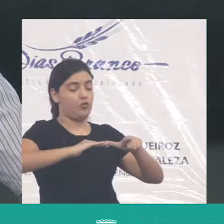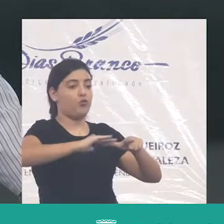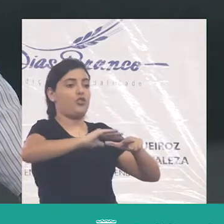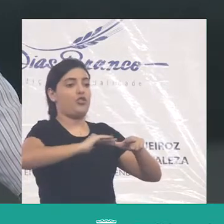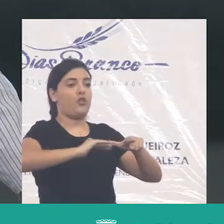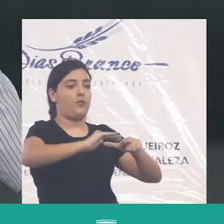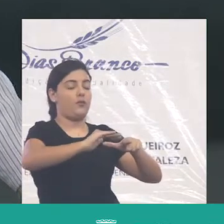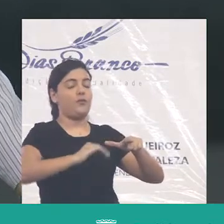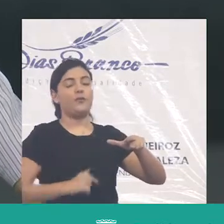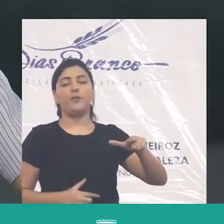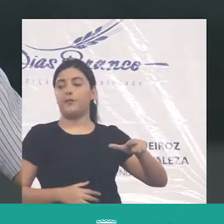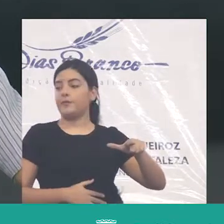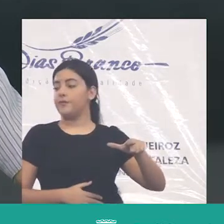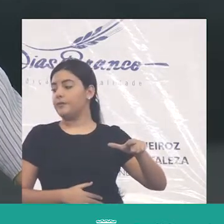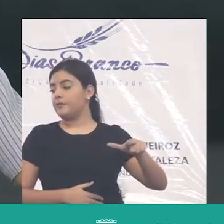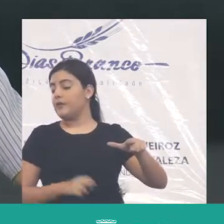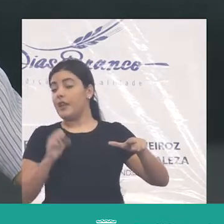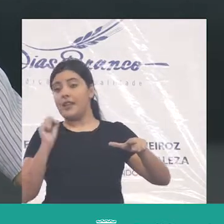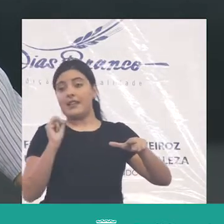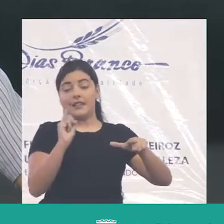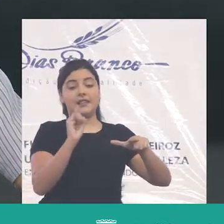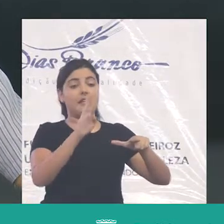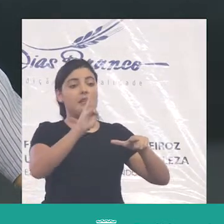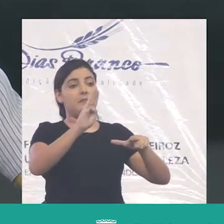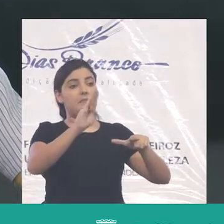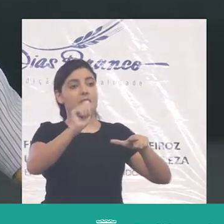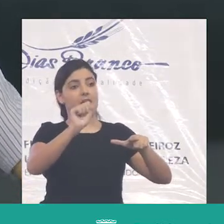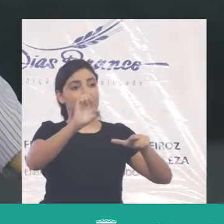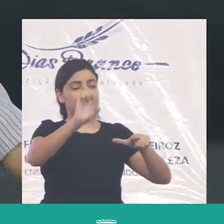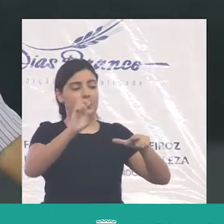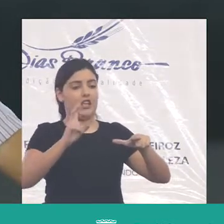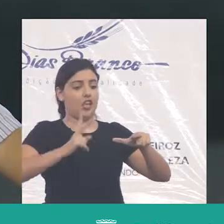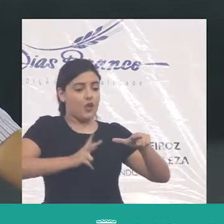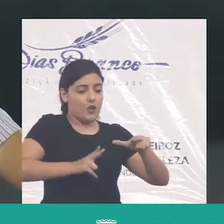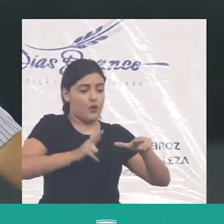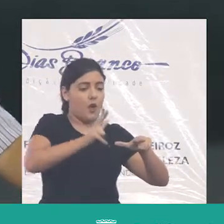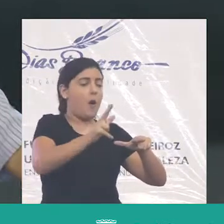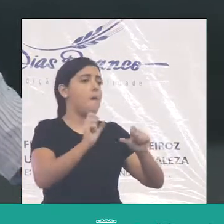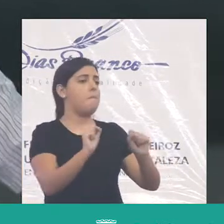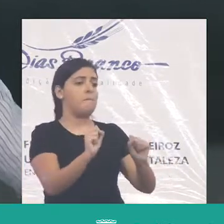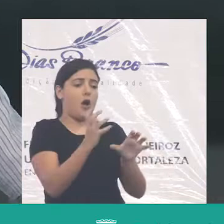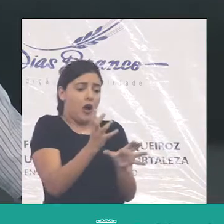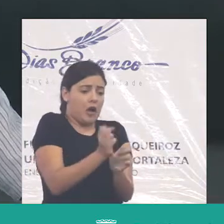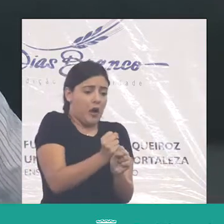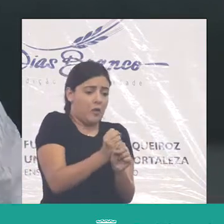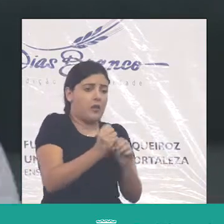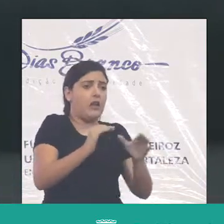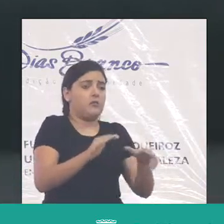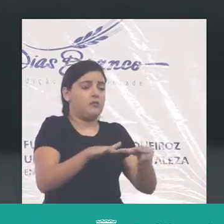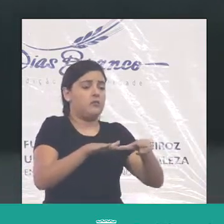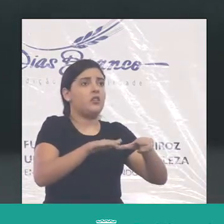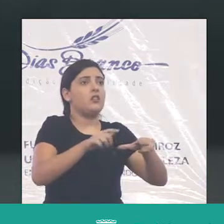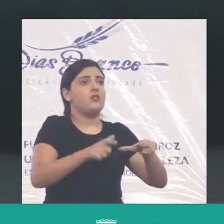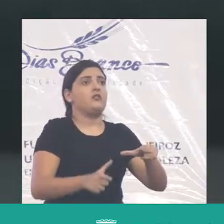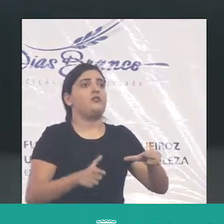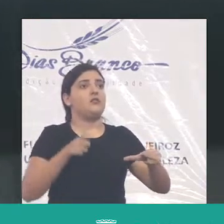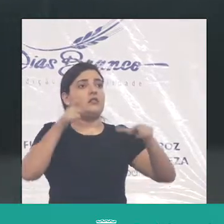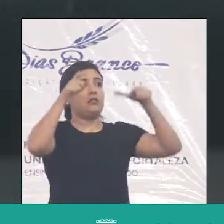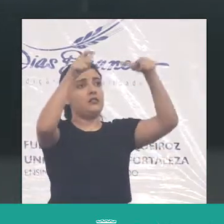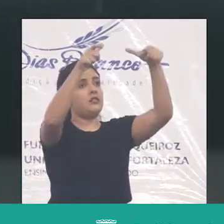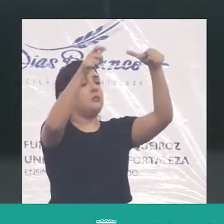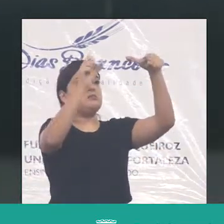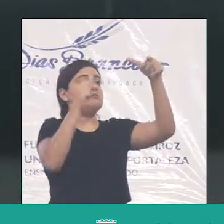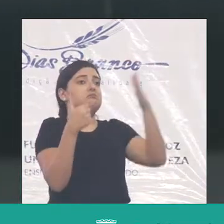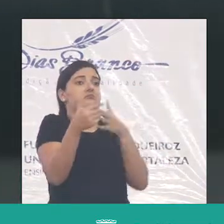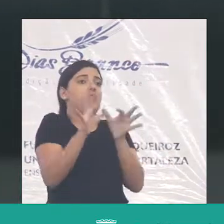chão. Mas se as 2 bases são iguais, tanto faz calcular a do chão, como a calcular lá de cima,